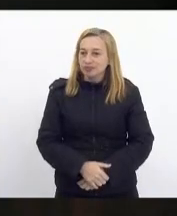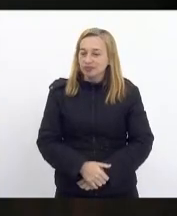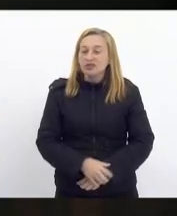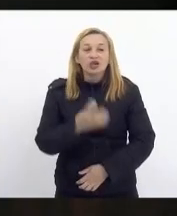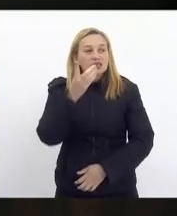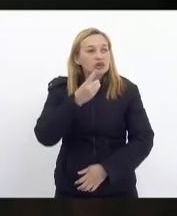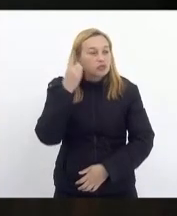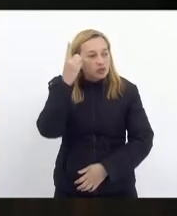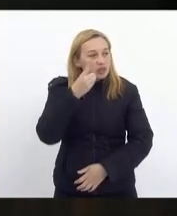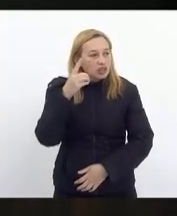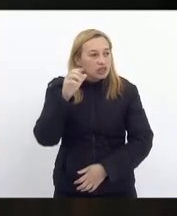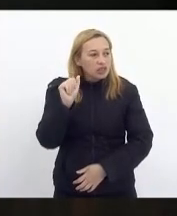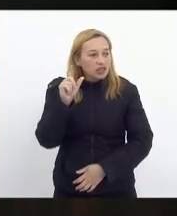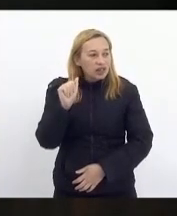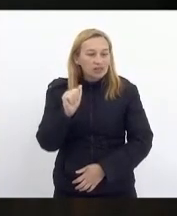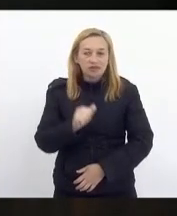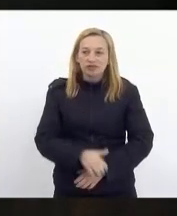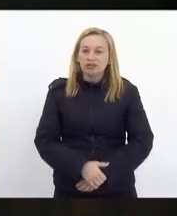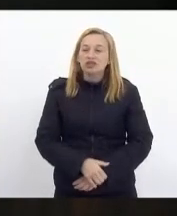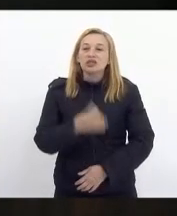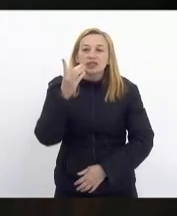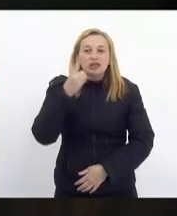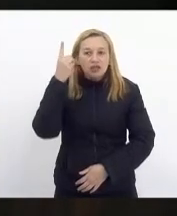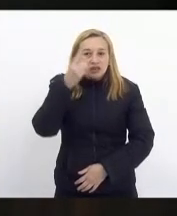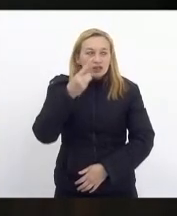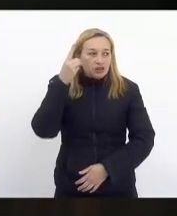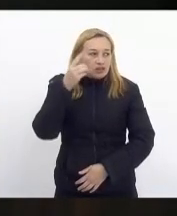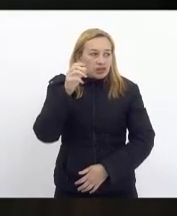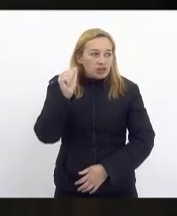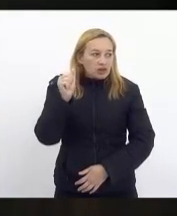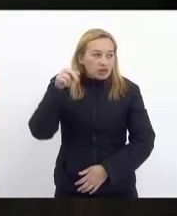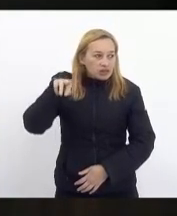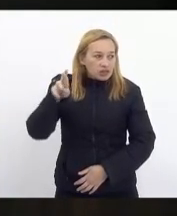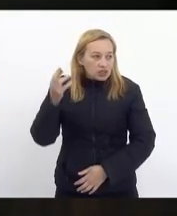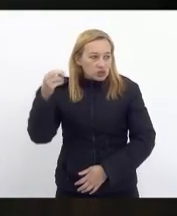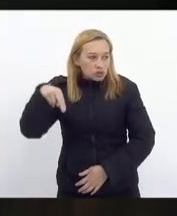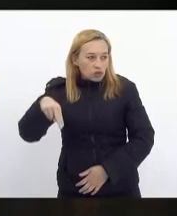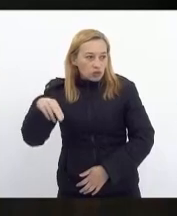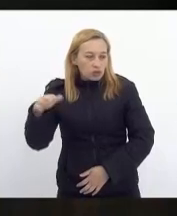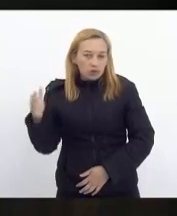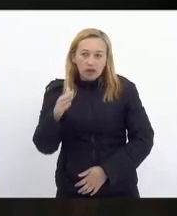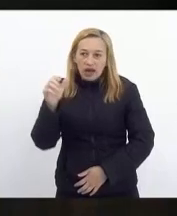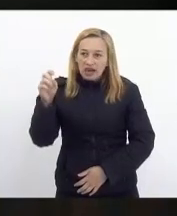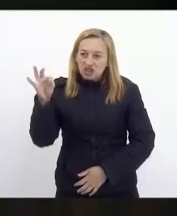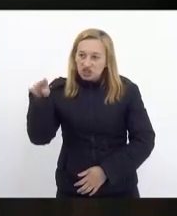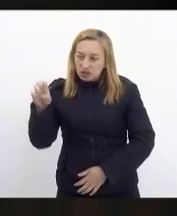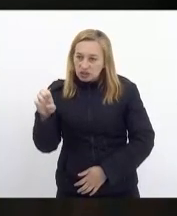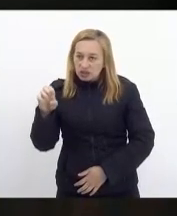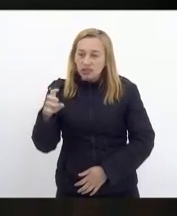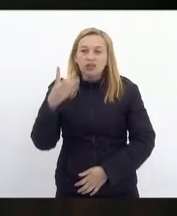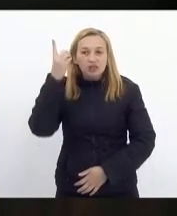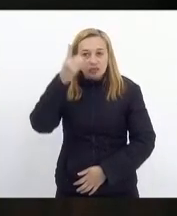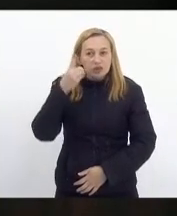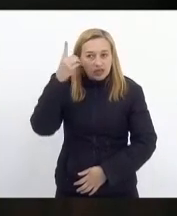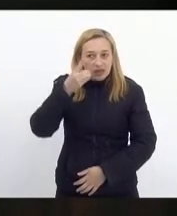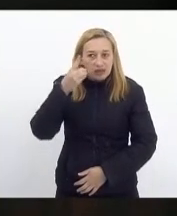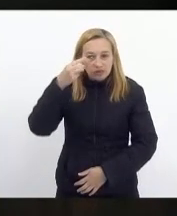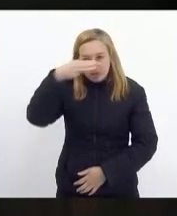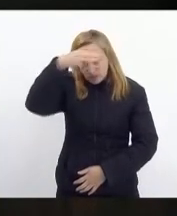Deputado Márcio Canella, deputado Anderson Alexandre, deputado Márcio Pacheco,